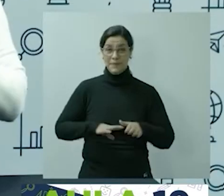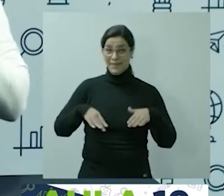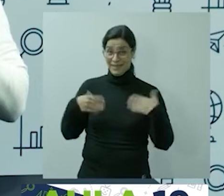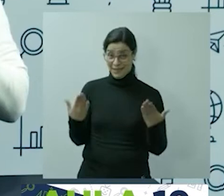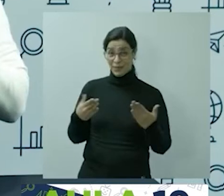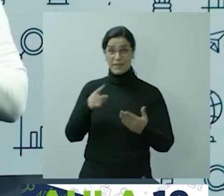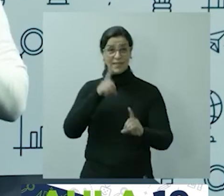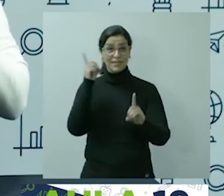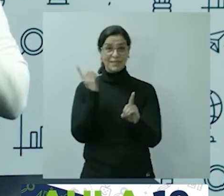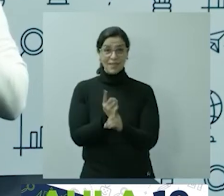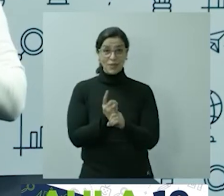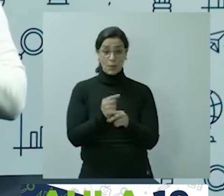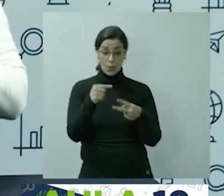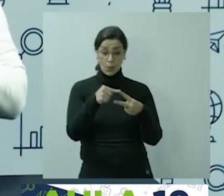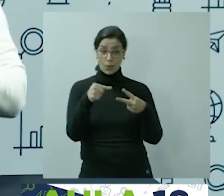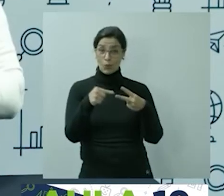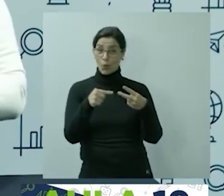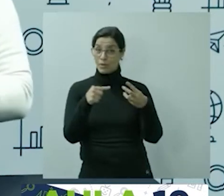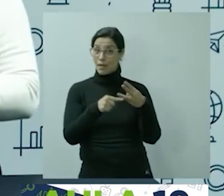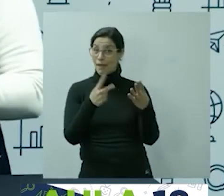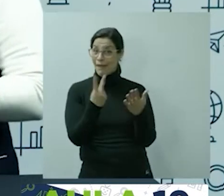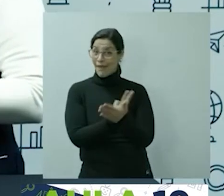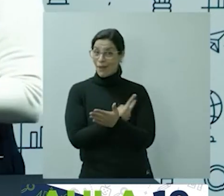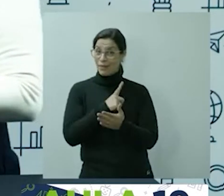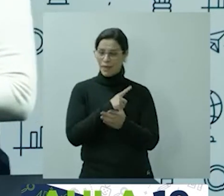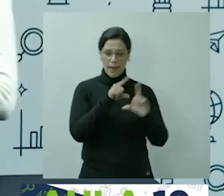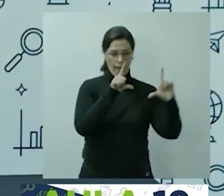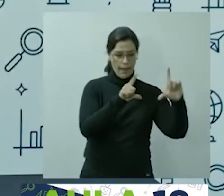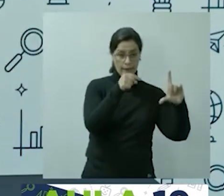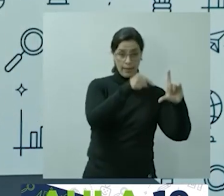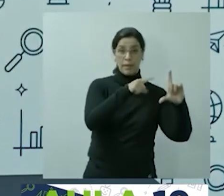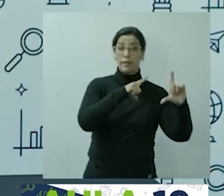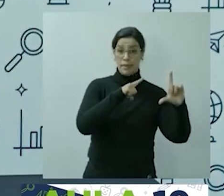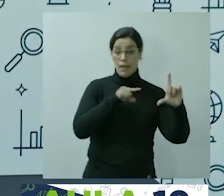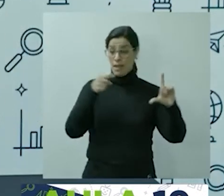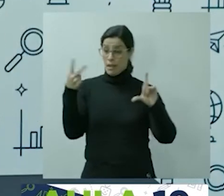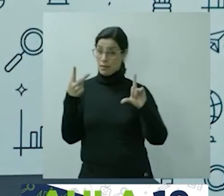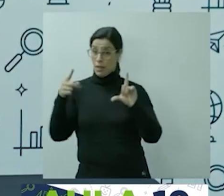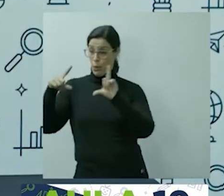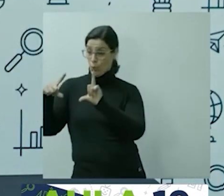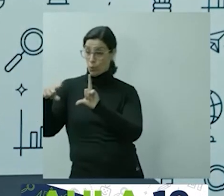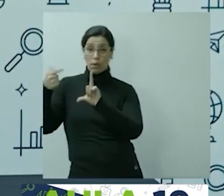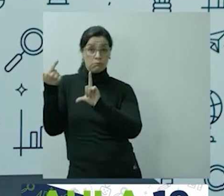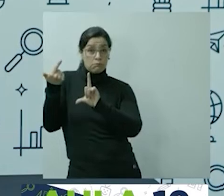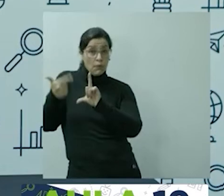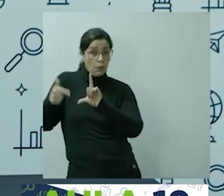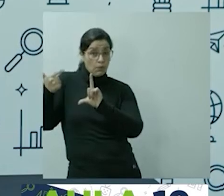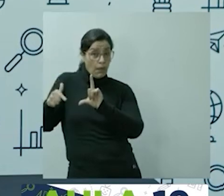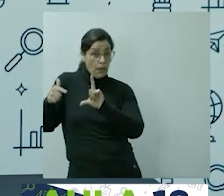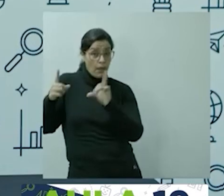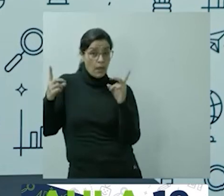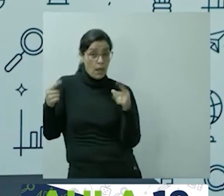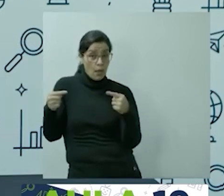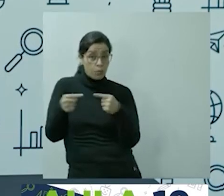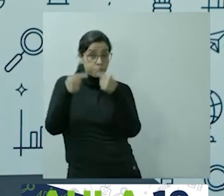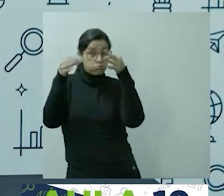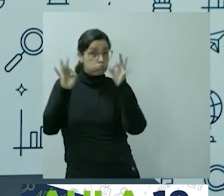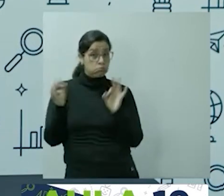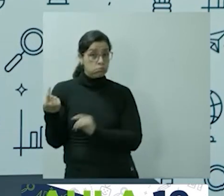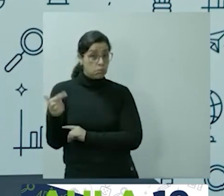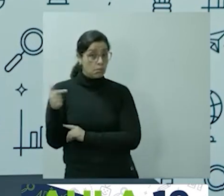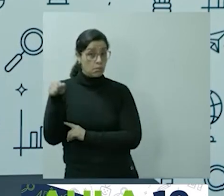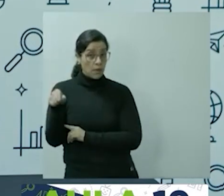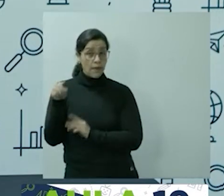Muito bem, descobriram os três erros, o que tem na primeira imagem aqui, no primeiro desenho, e que